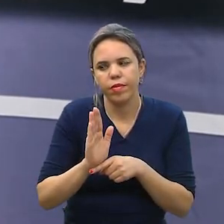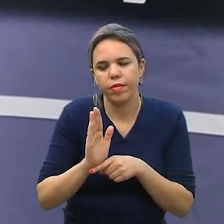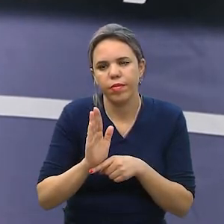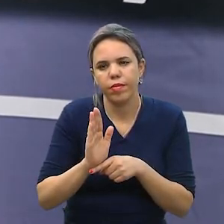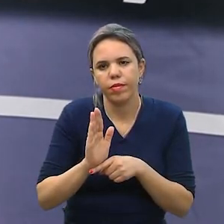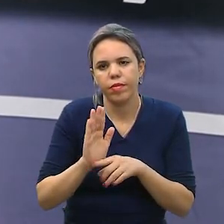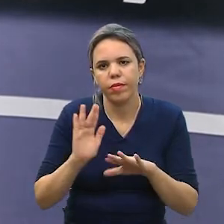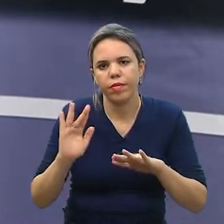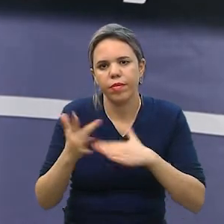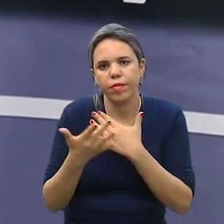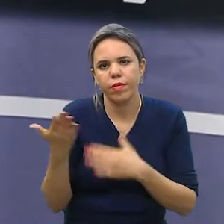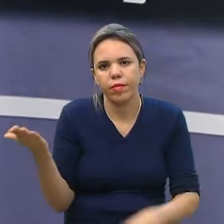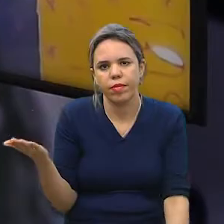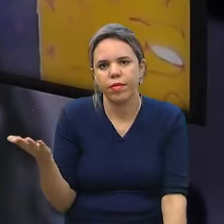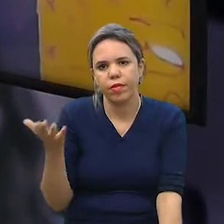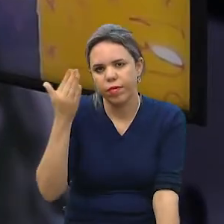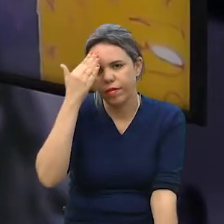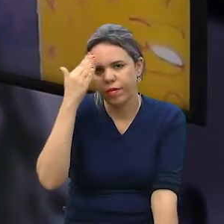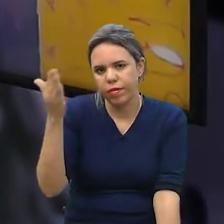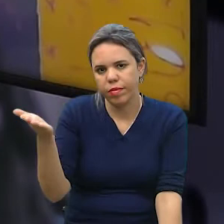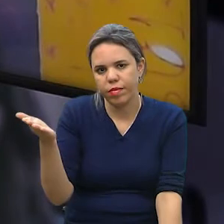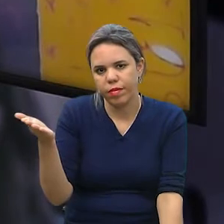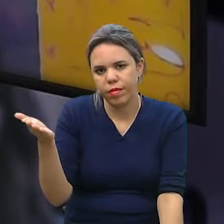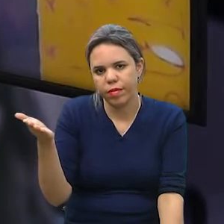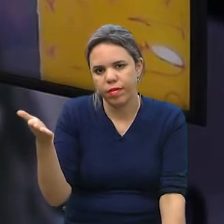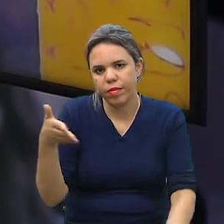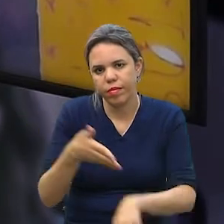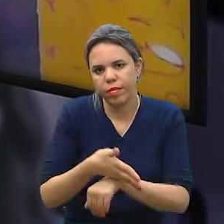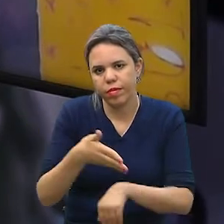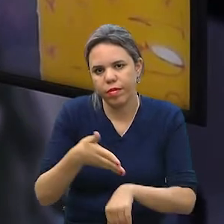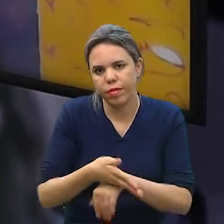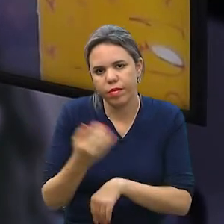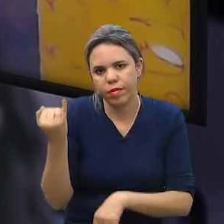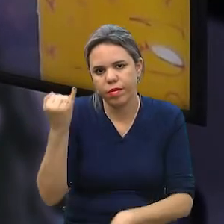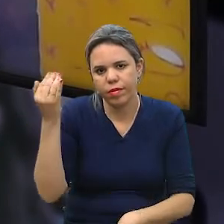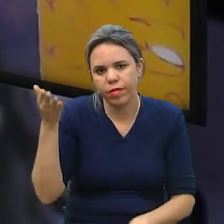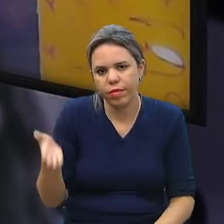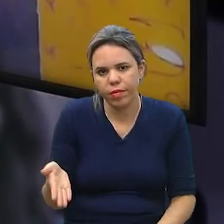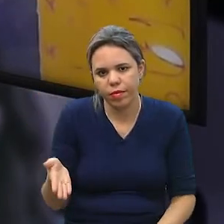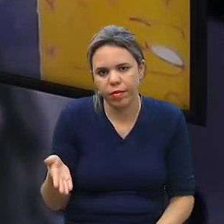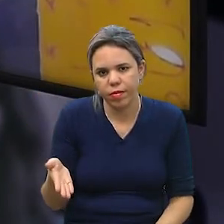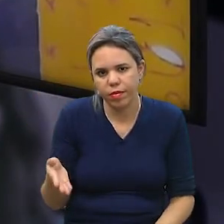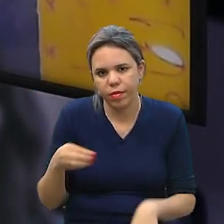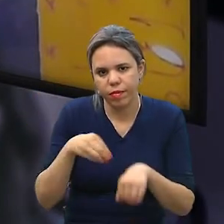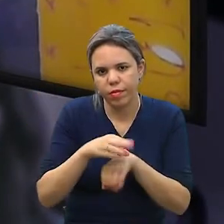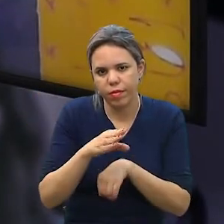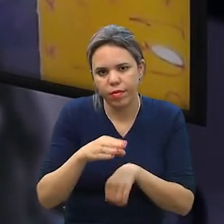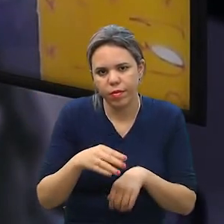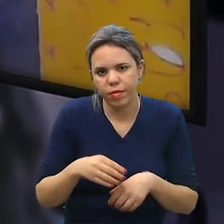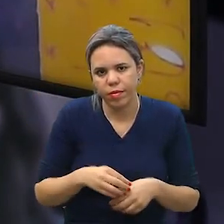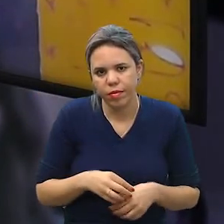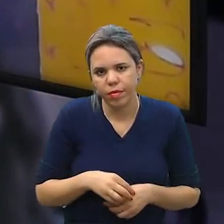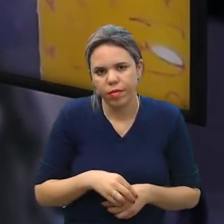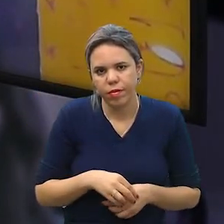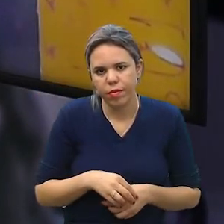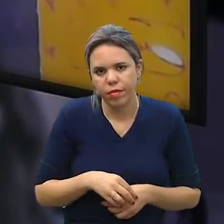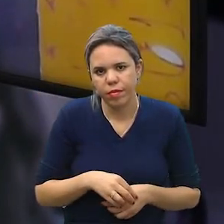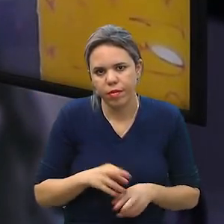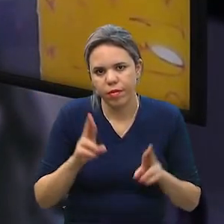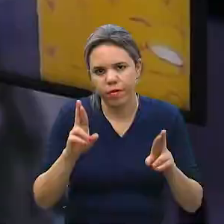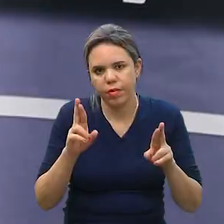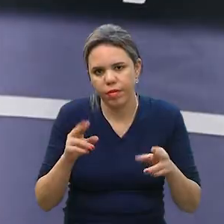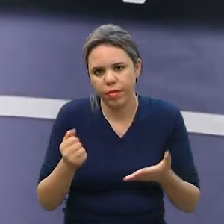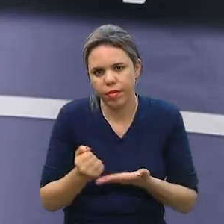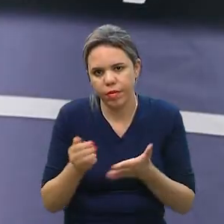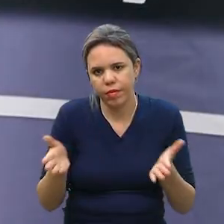nossas redes sociais. E quero agradecer, Elide, pela sua participação, que foi muito importante aqui para trazer mais um pouquinho desses cantinhos do